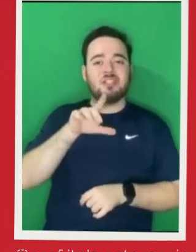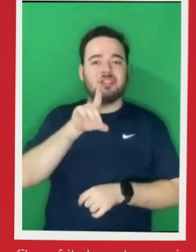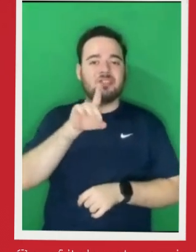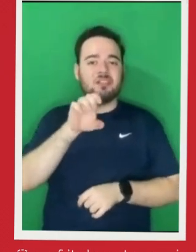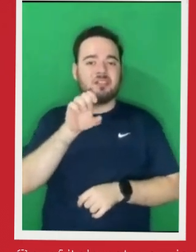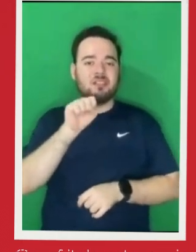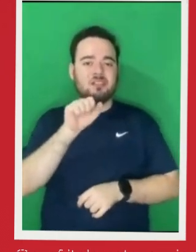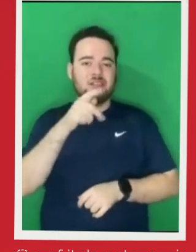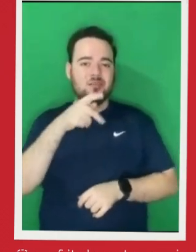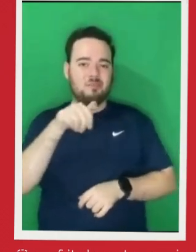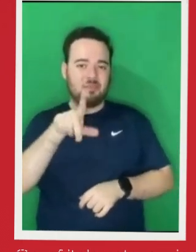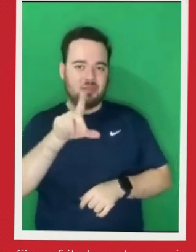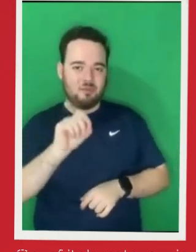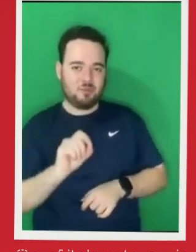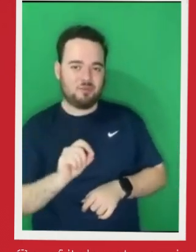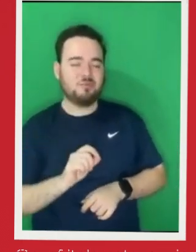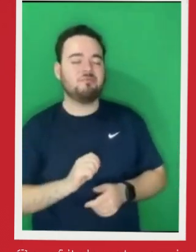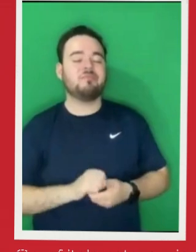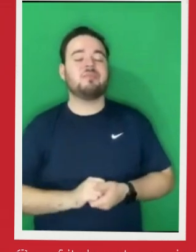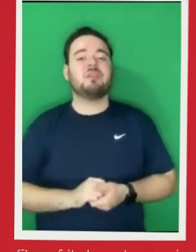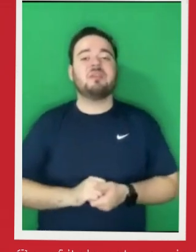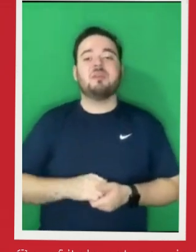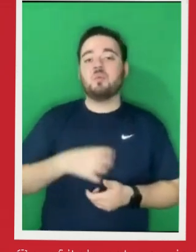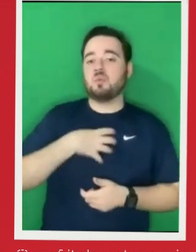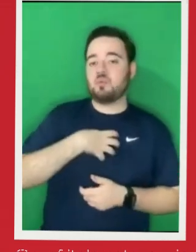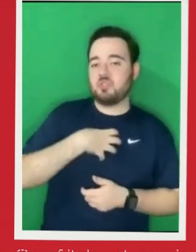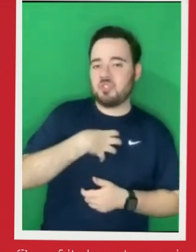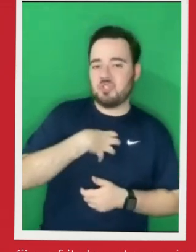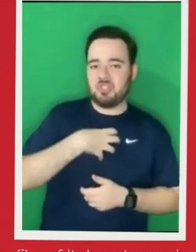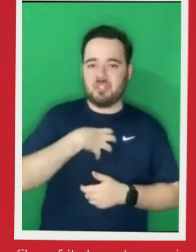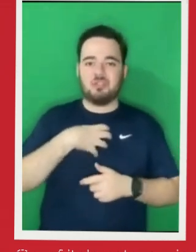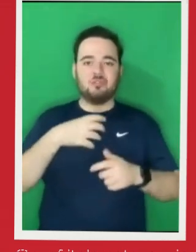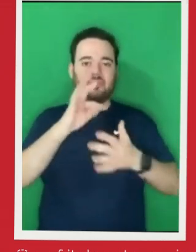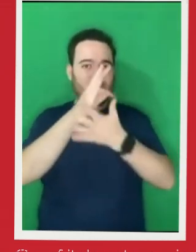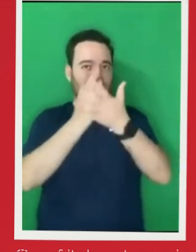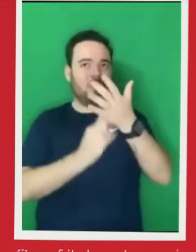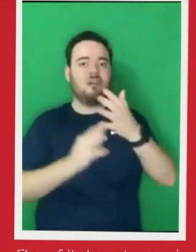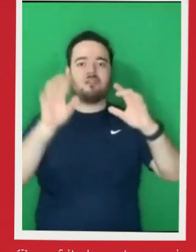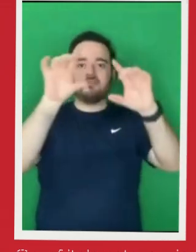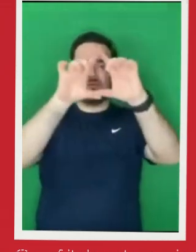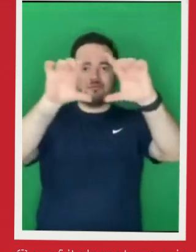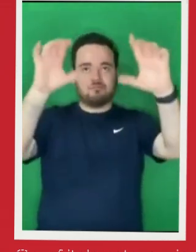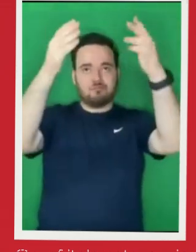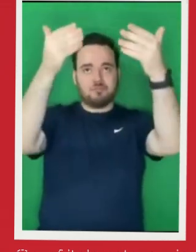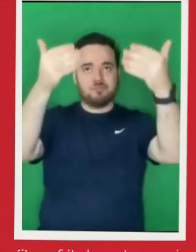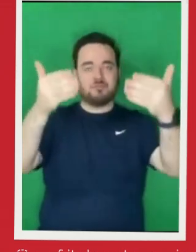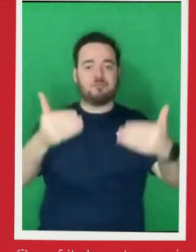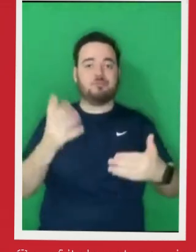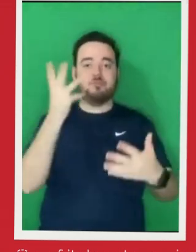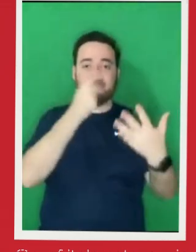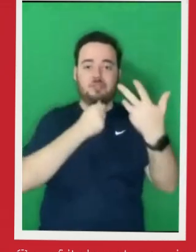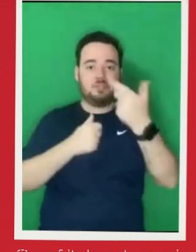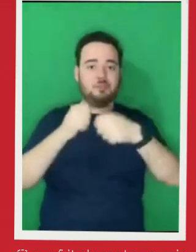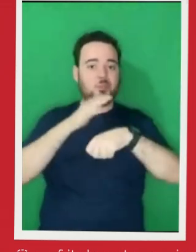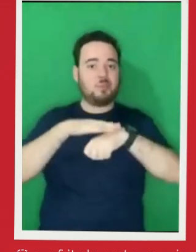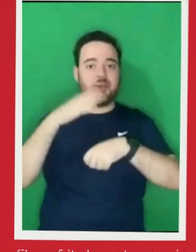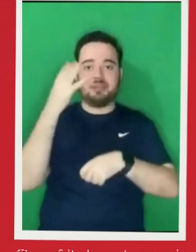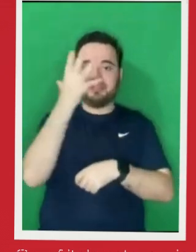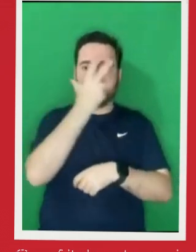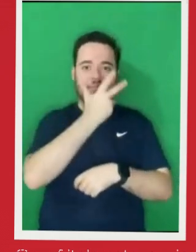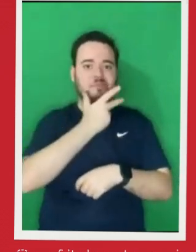desapego, tá certo? Eu vou dizer, primeiro tem um estilo, tem uma coisa estética, não é a mais importante de você abrir e